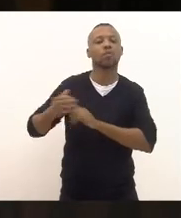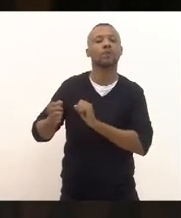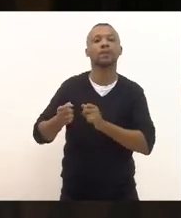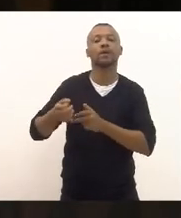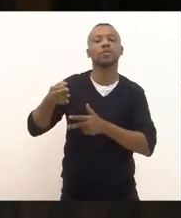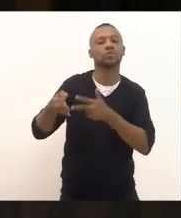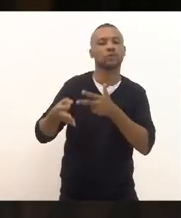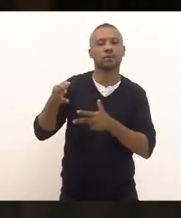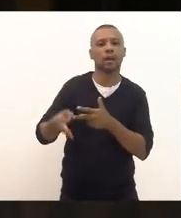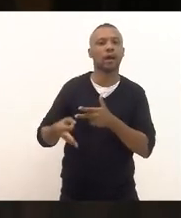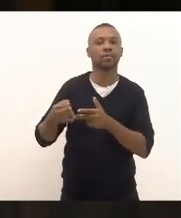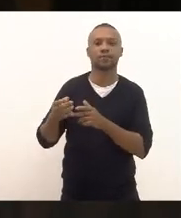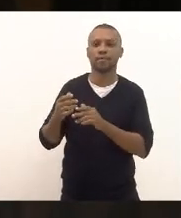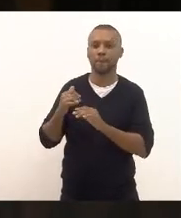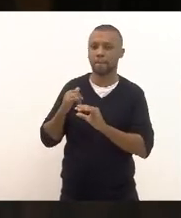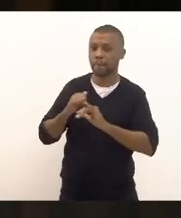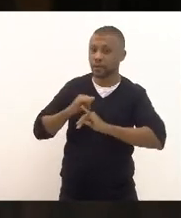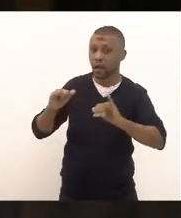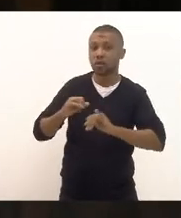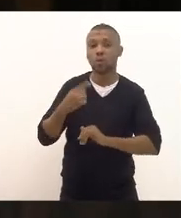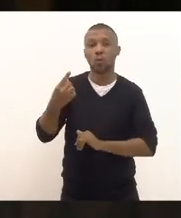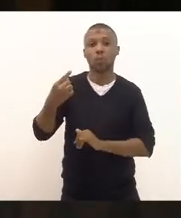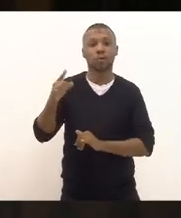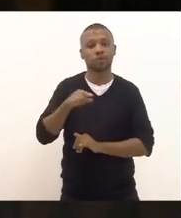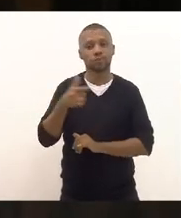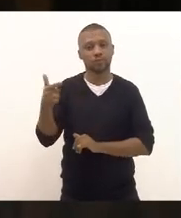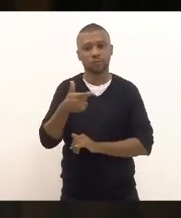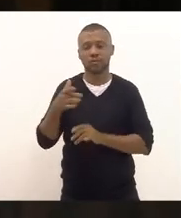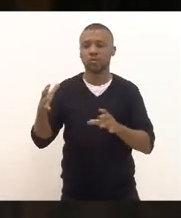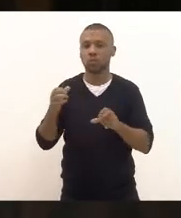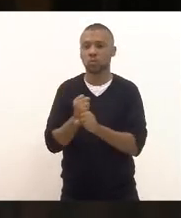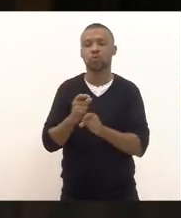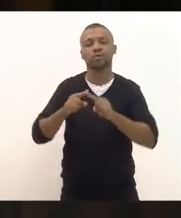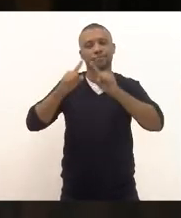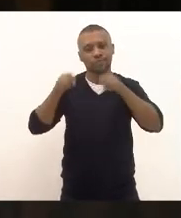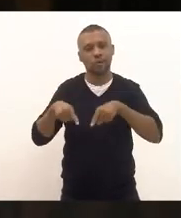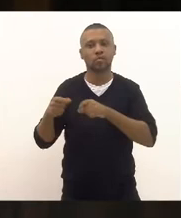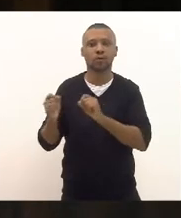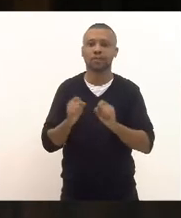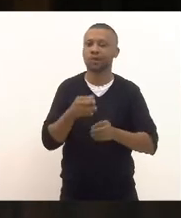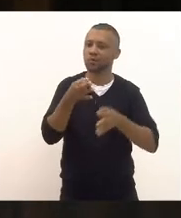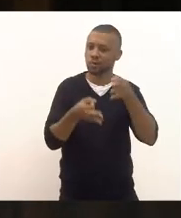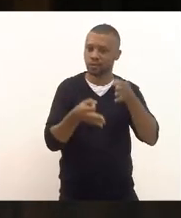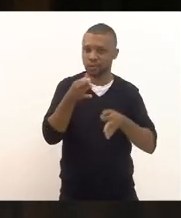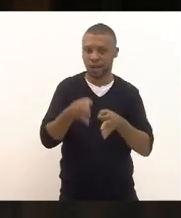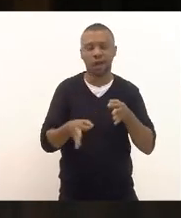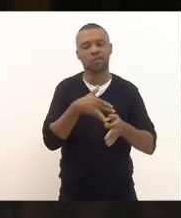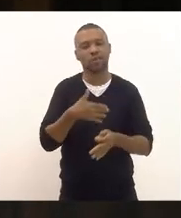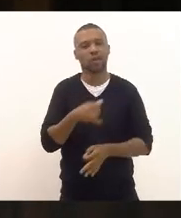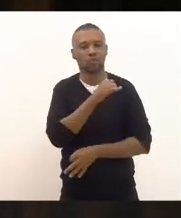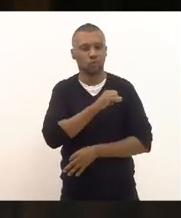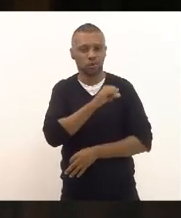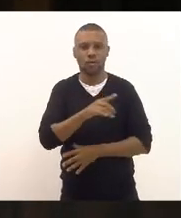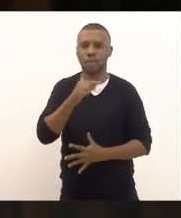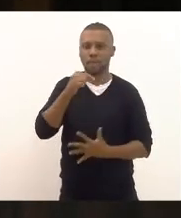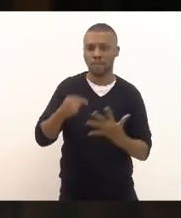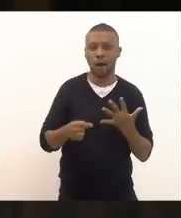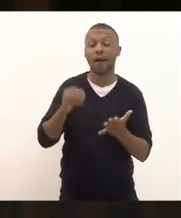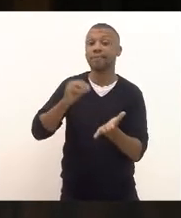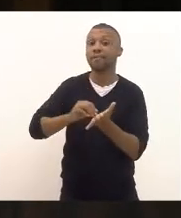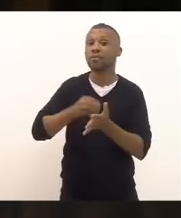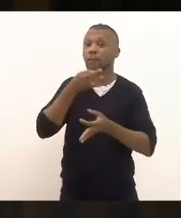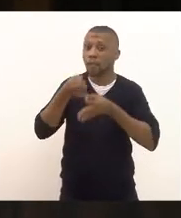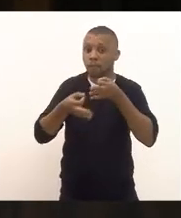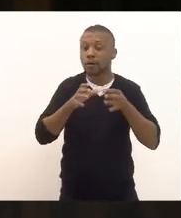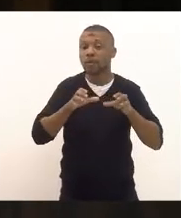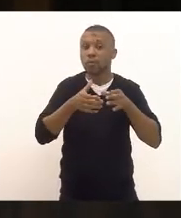mensagem um de 22 e depois sobre o quadro único de pessoal do Poder Judiciário no estado do Rio de Janeiro e dá outras providências pendente